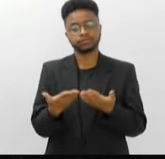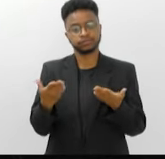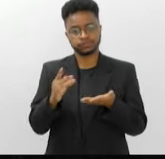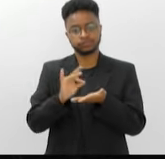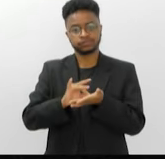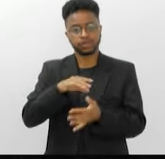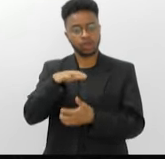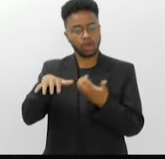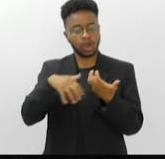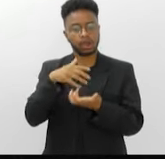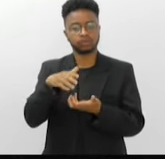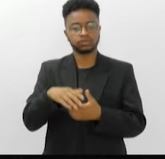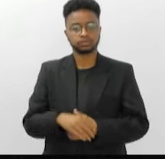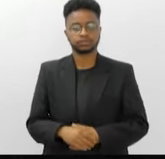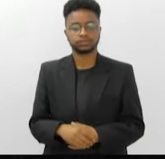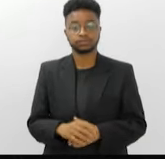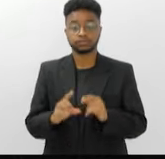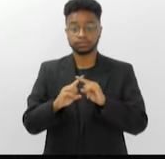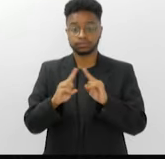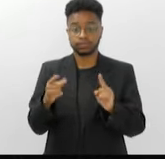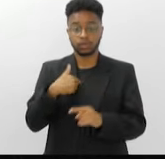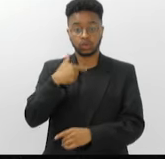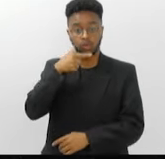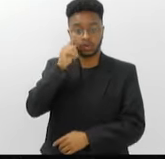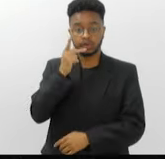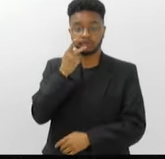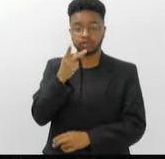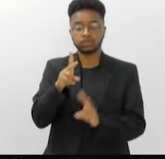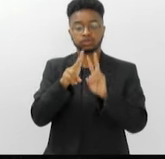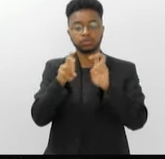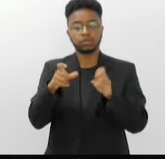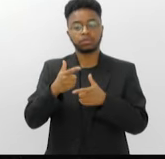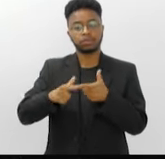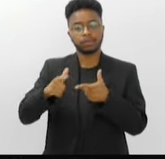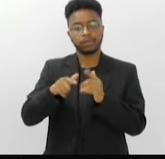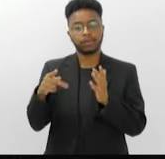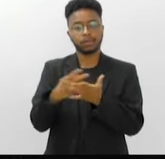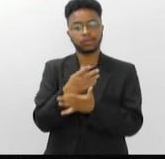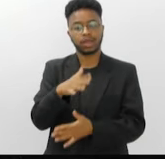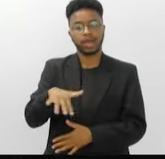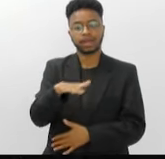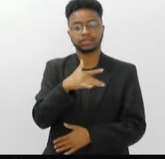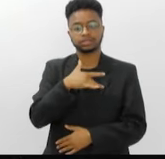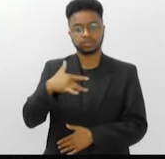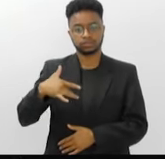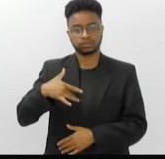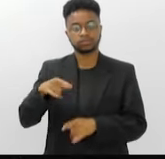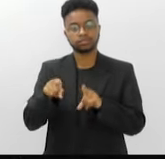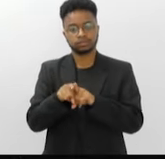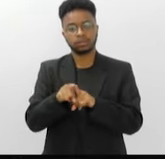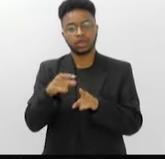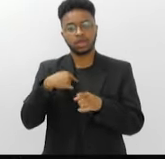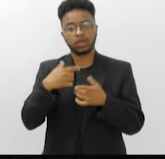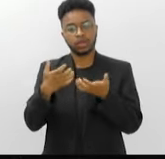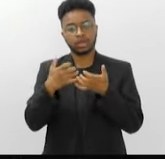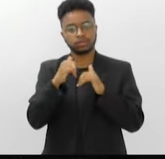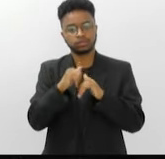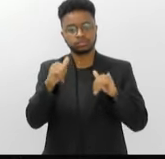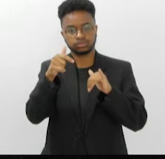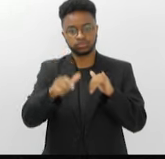caos. Mas ontem eu também falei sobre os problemas que têm acontecido na saúde, e é o que eu queria me reportar